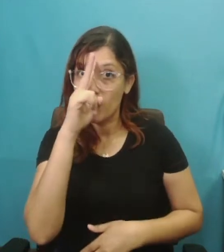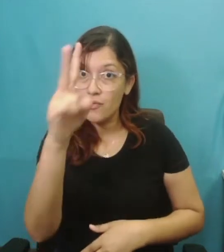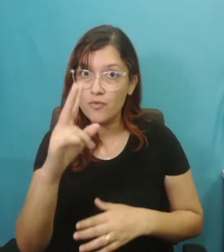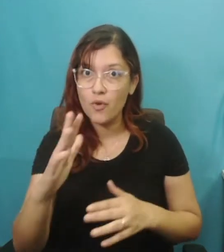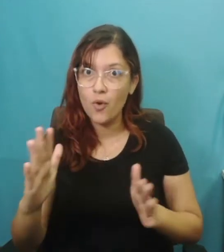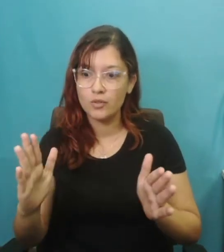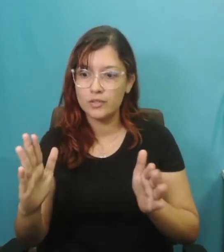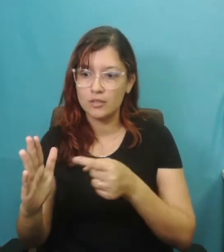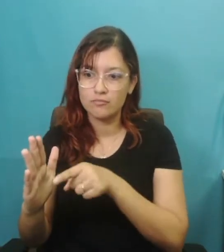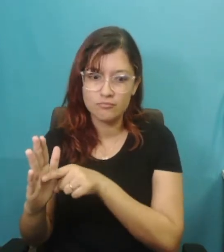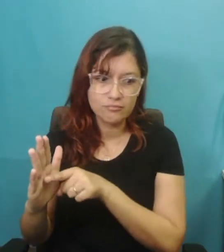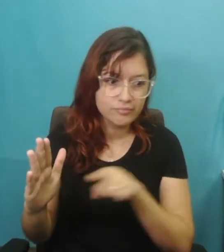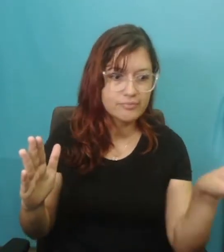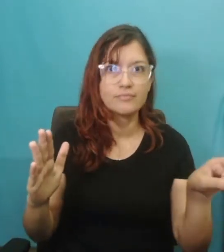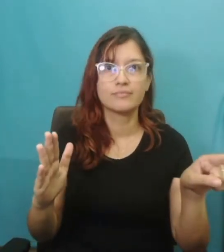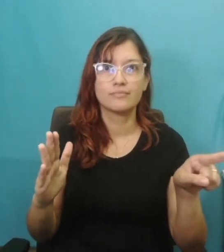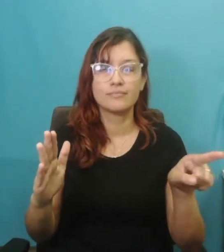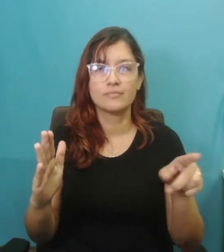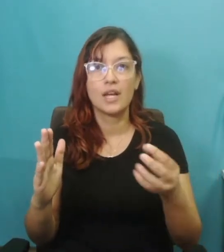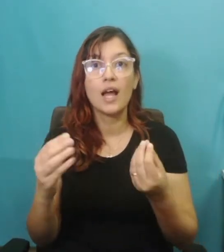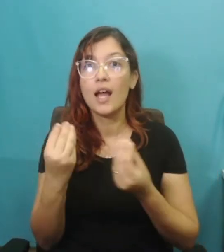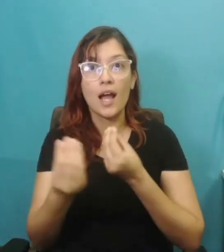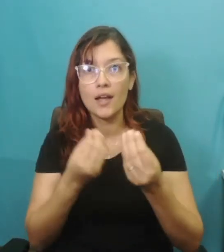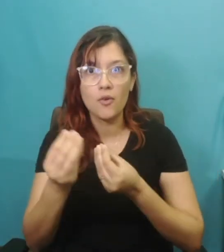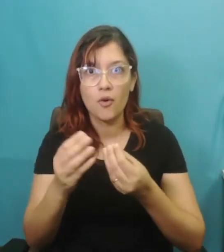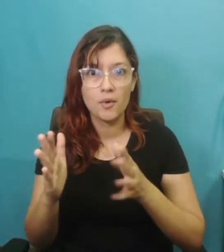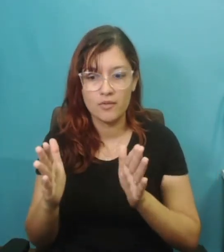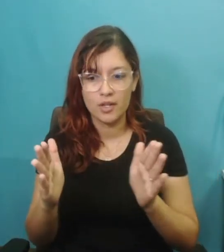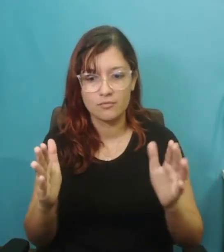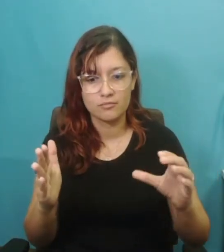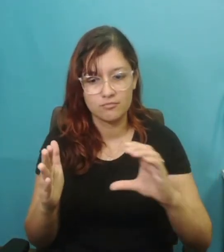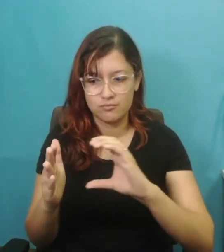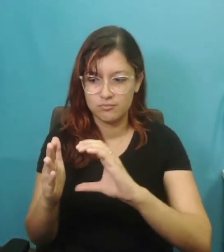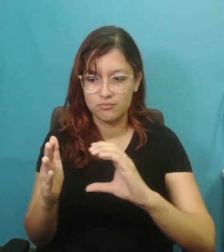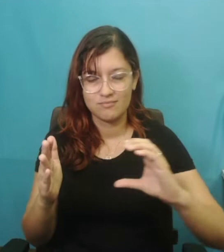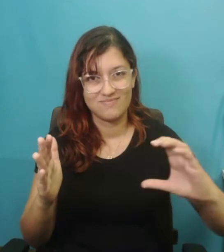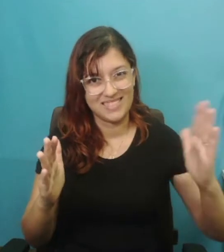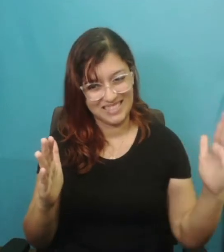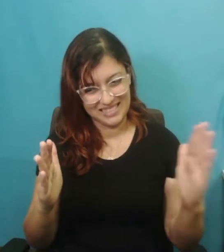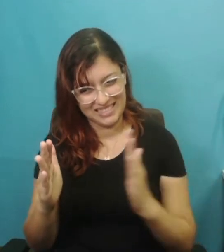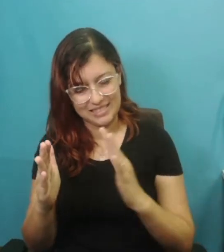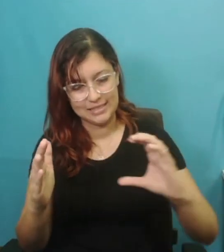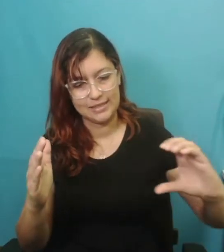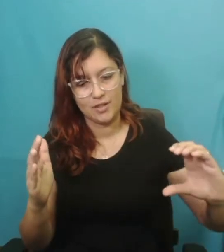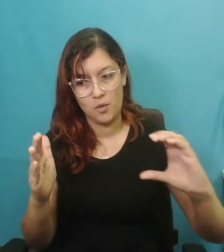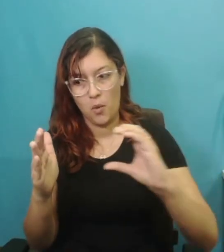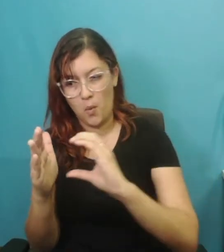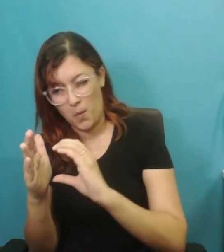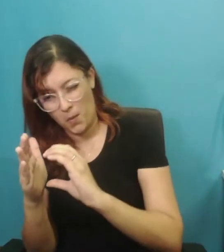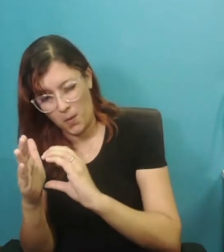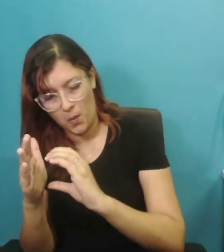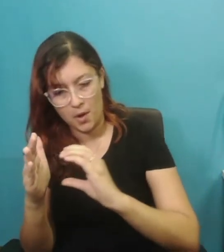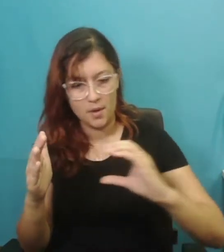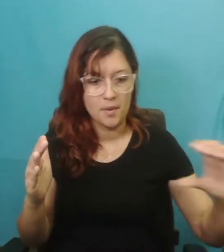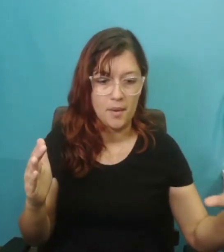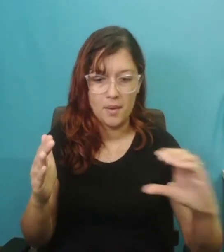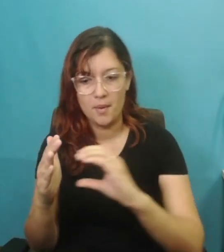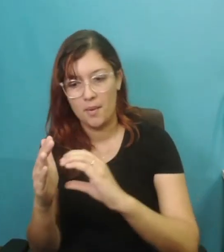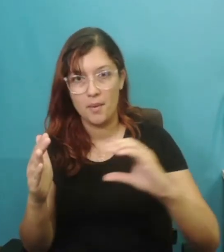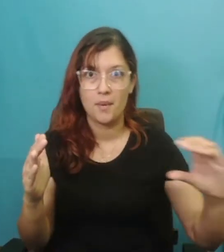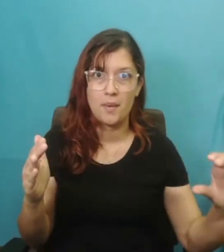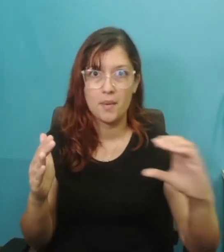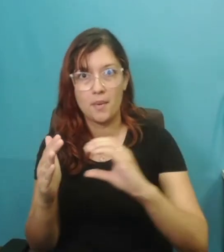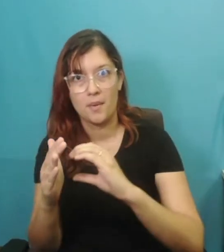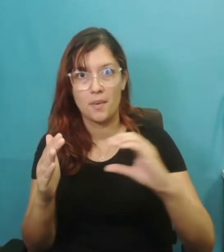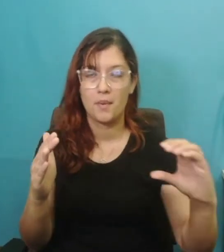Mas lembra que teve uma força que foi aplicada, uma força contrária? Então, essa força vai